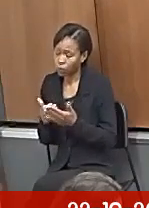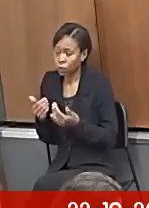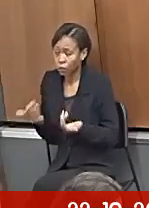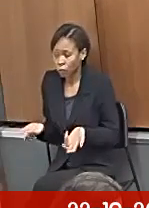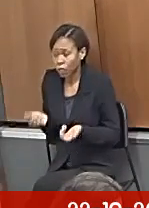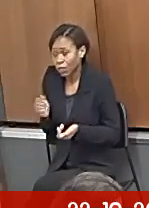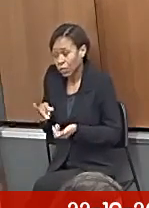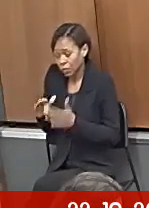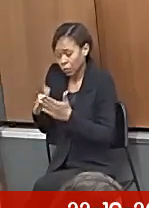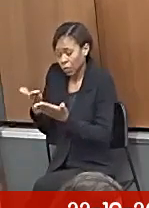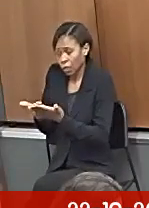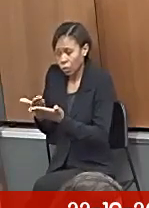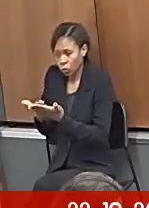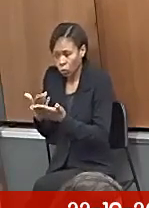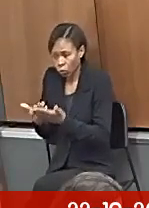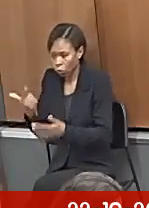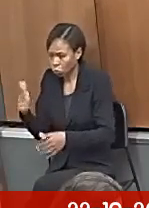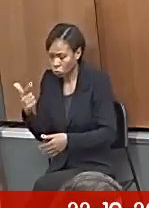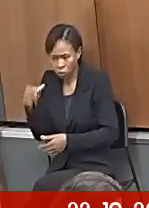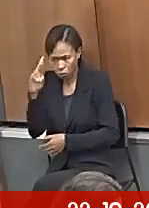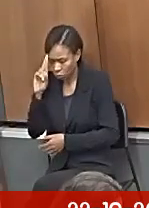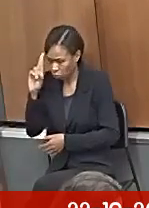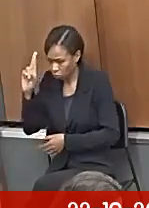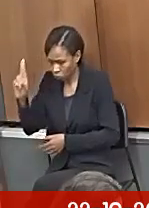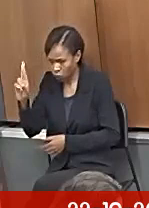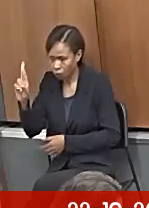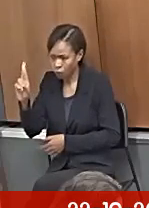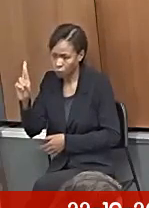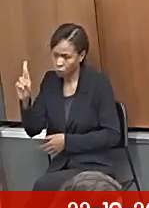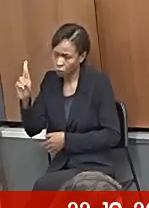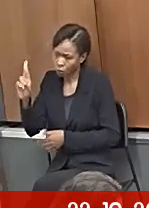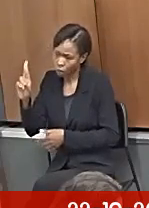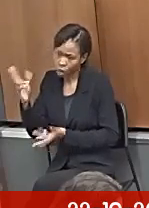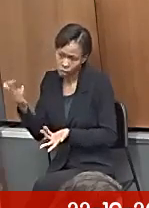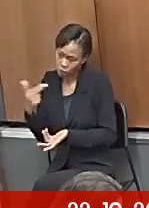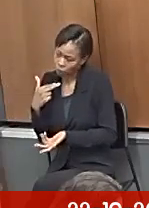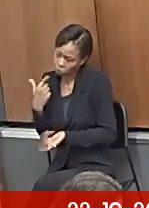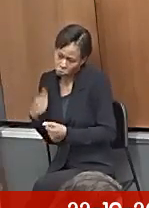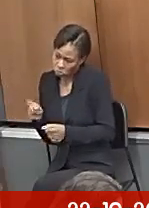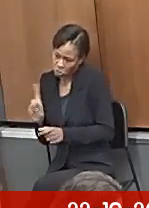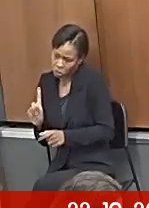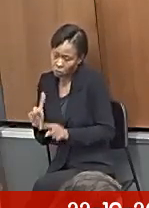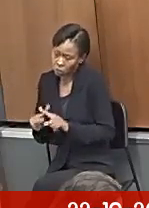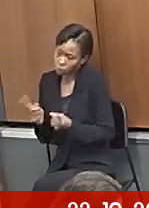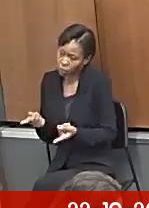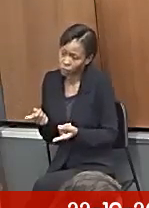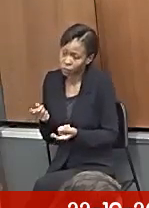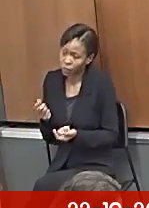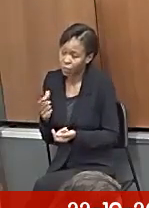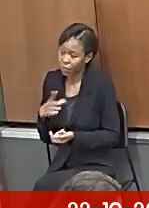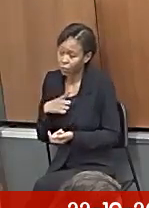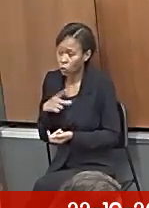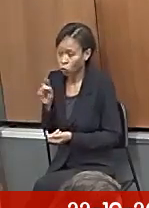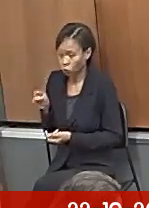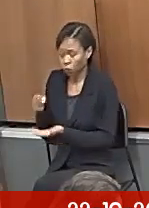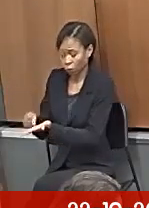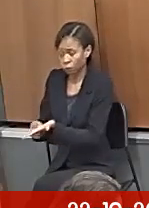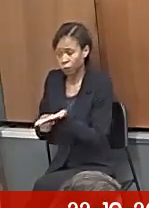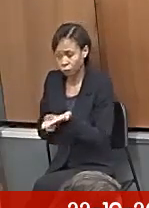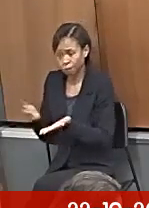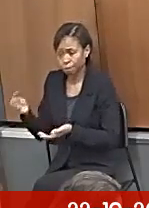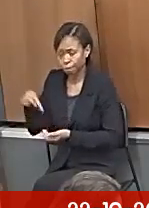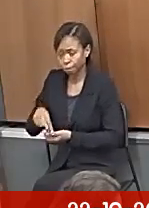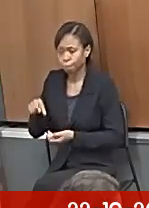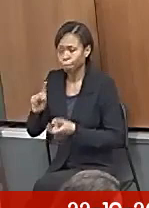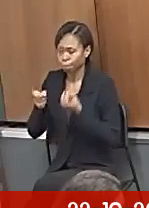escola que não tiver ali um diretor, a que tiver um diretor, não há necessidade, que não tiver um diretor, se você puder convidar para o dia